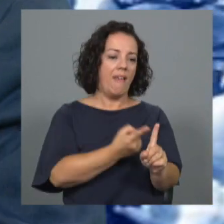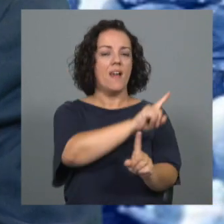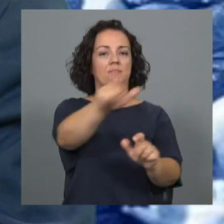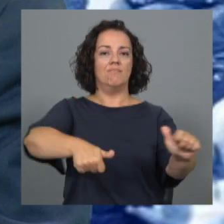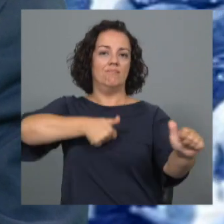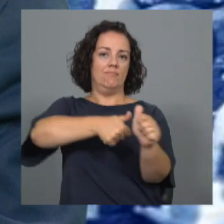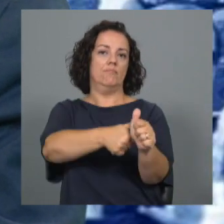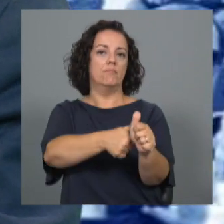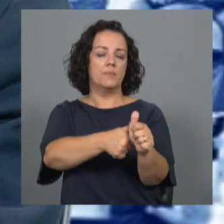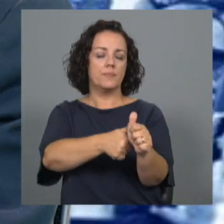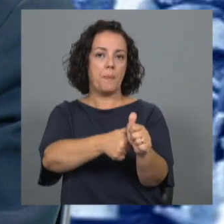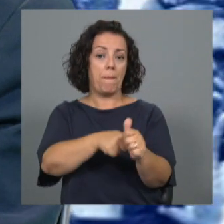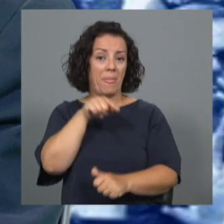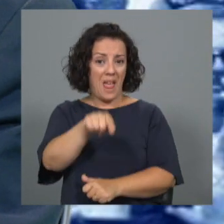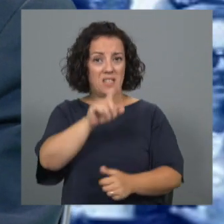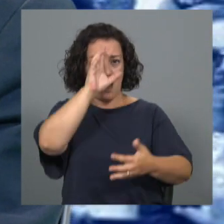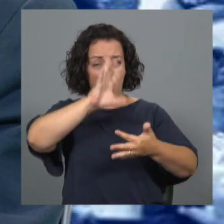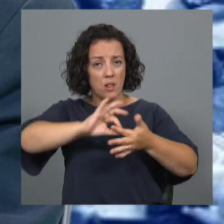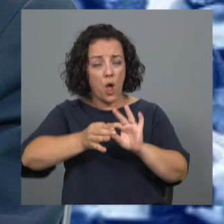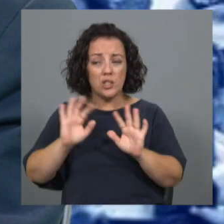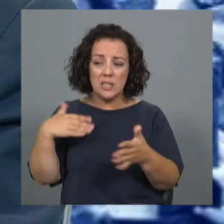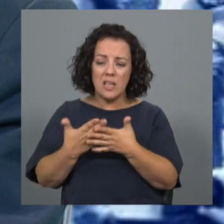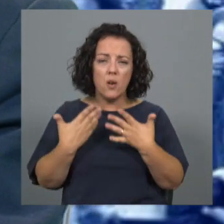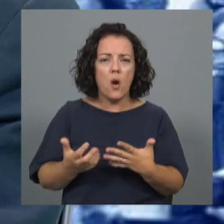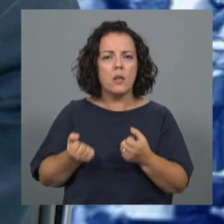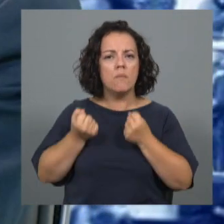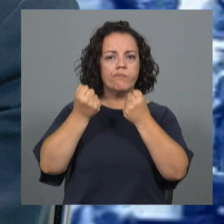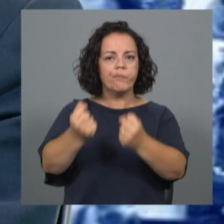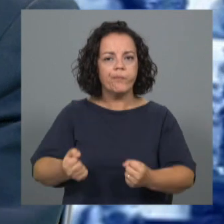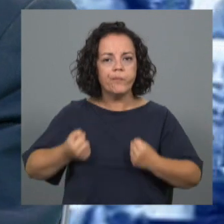Esta lógica está a ser extremamente difícil neste momento